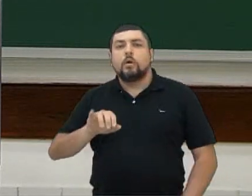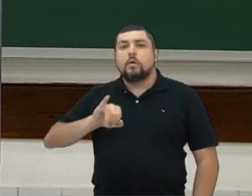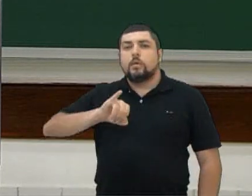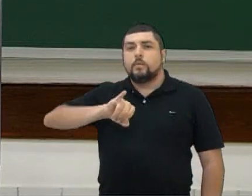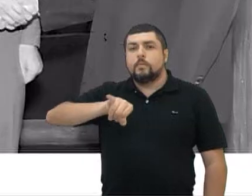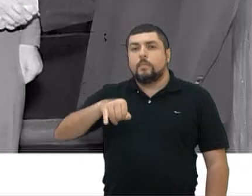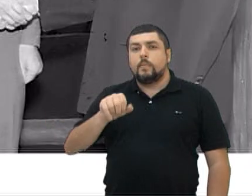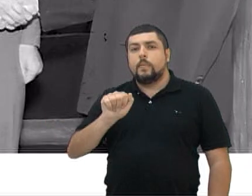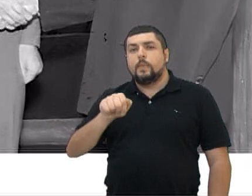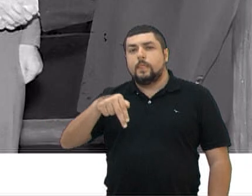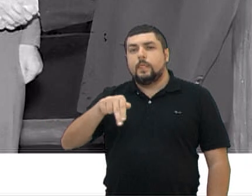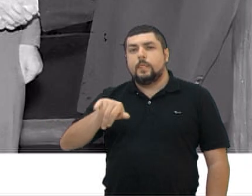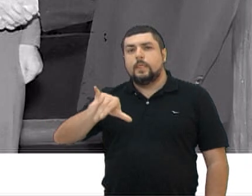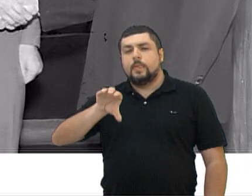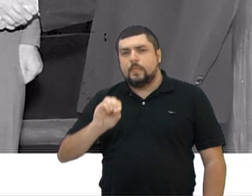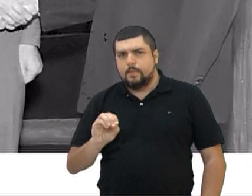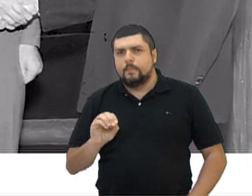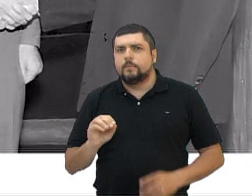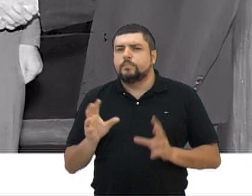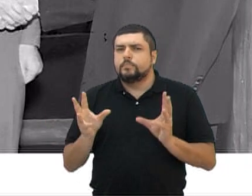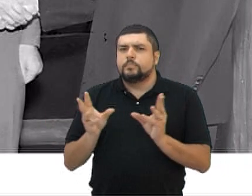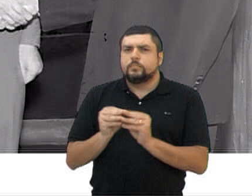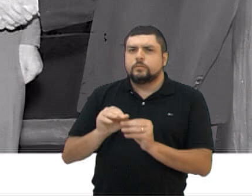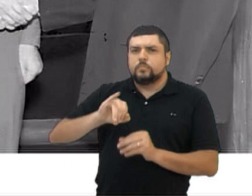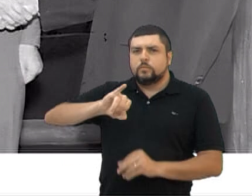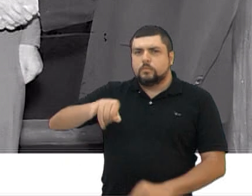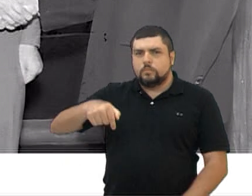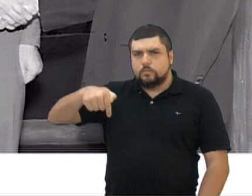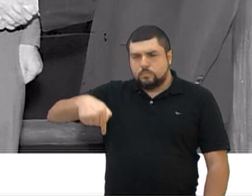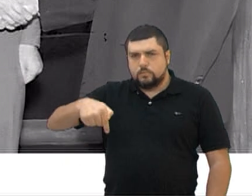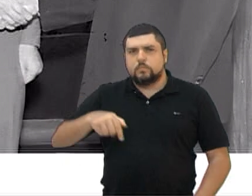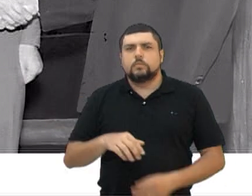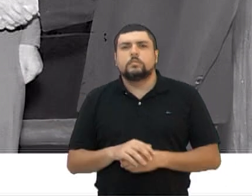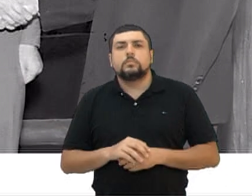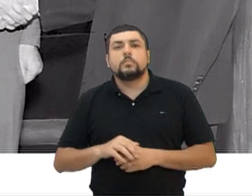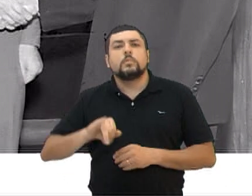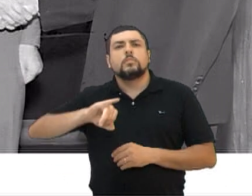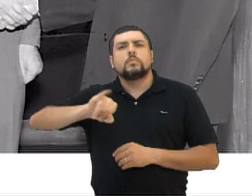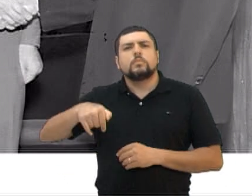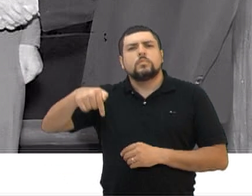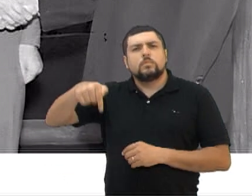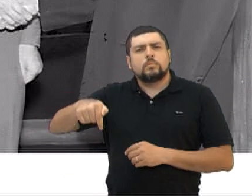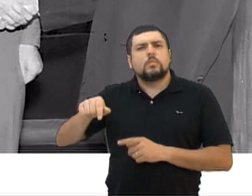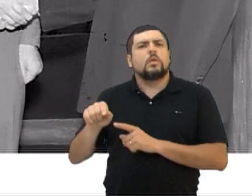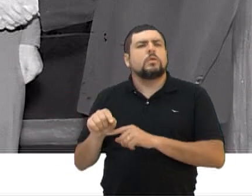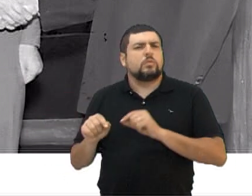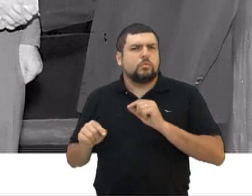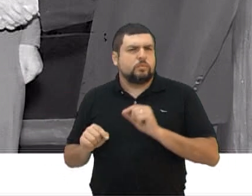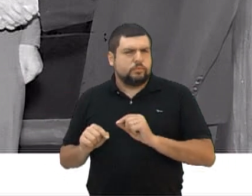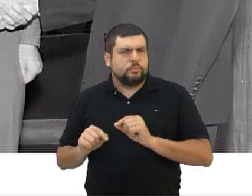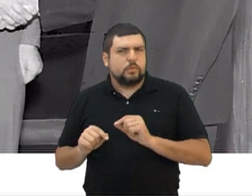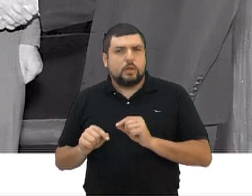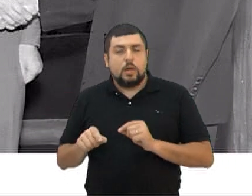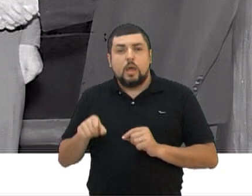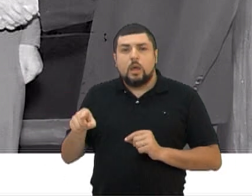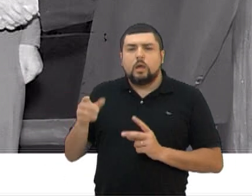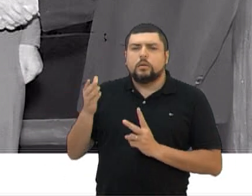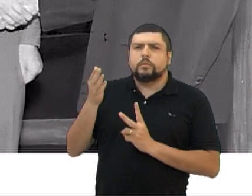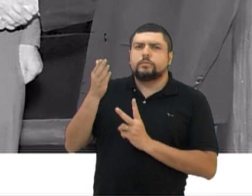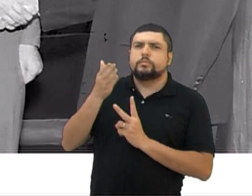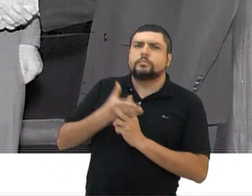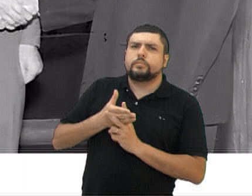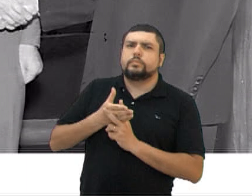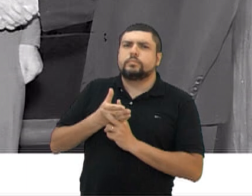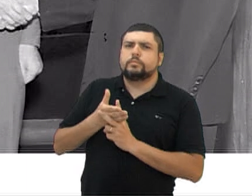a gente vê aqui na imagem. O presidente Jânio Quadros é uma figura controversa porque ele vai ser uma figura ambígua em